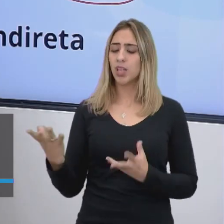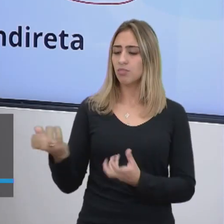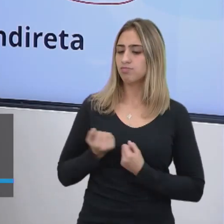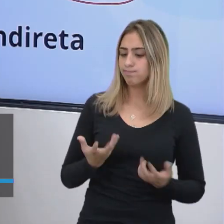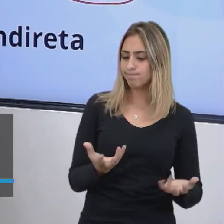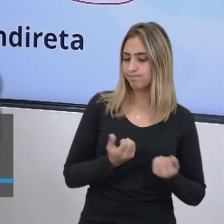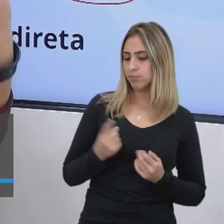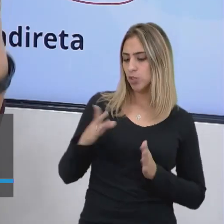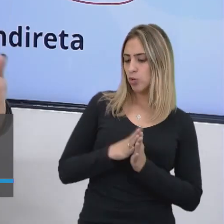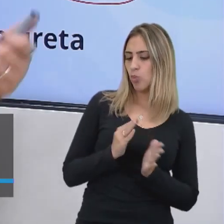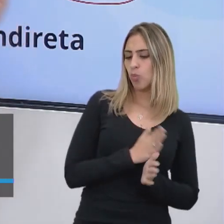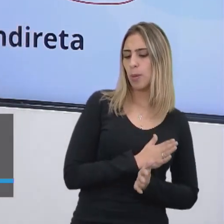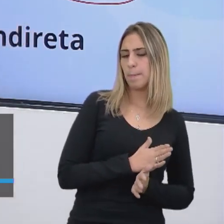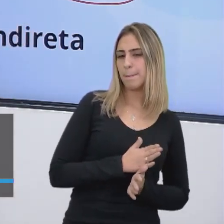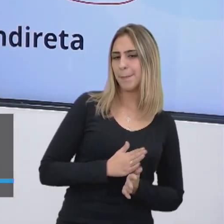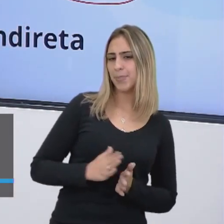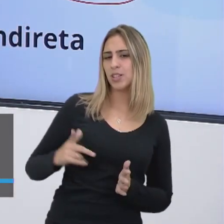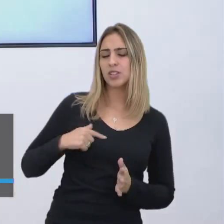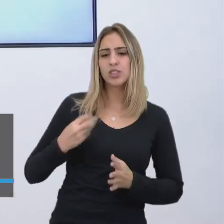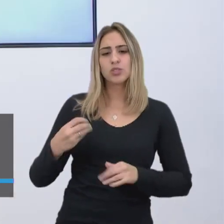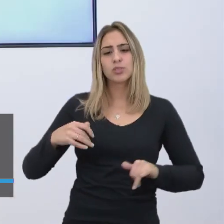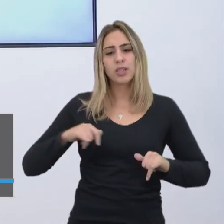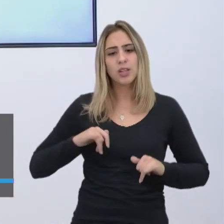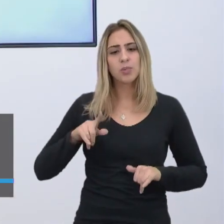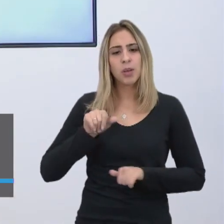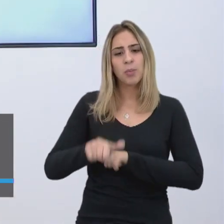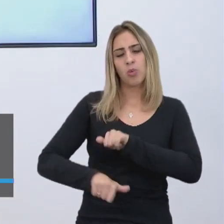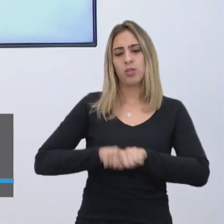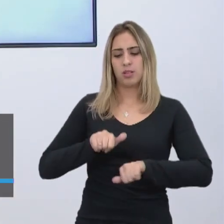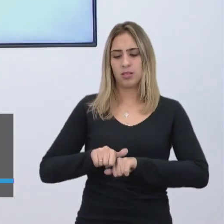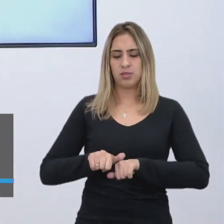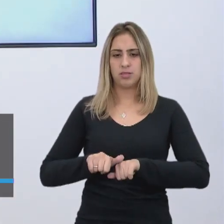esses processos, porque a gente está sofrendo uma aculturação